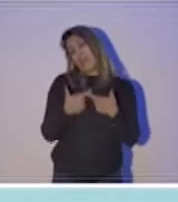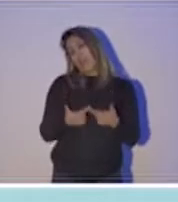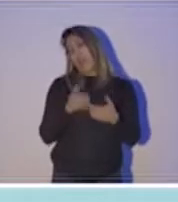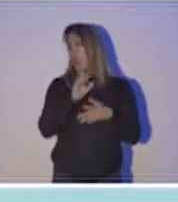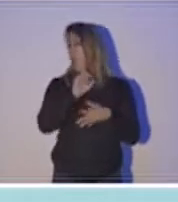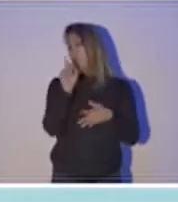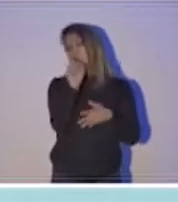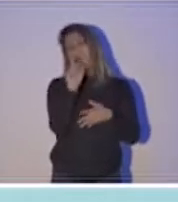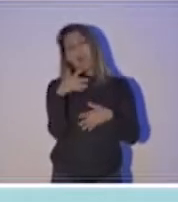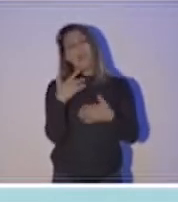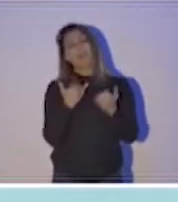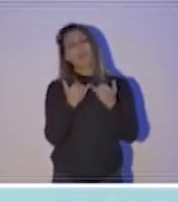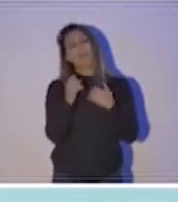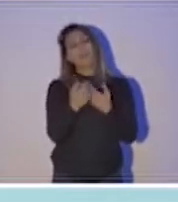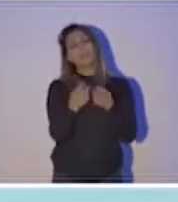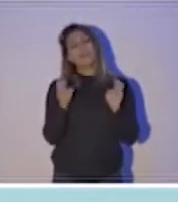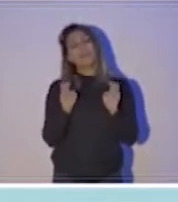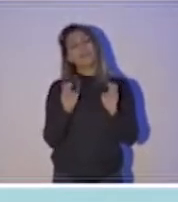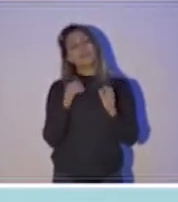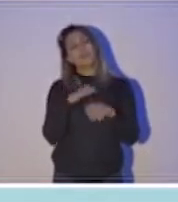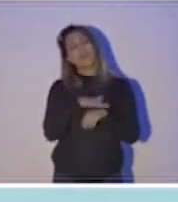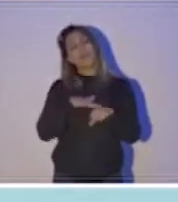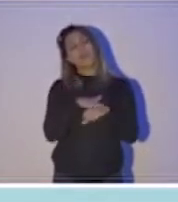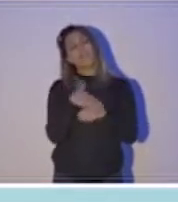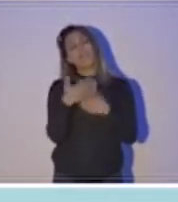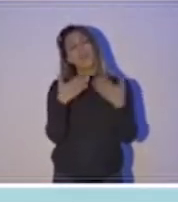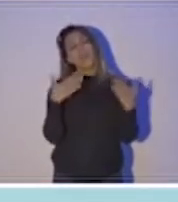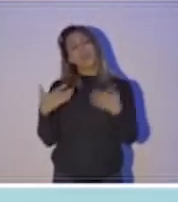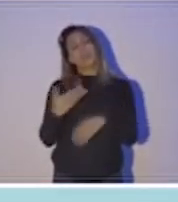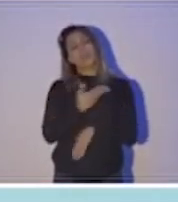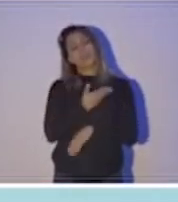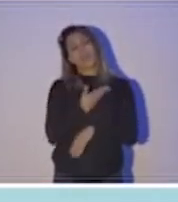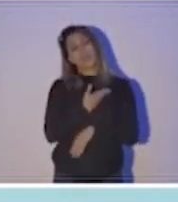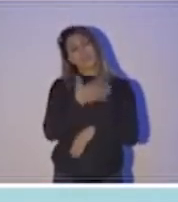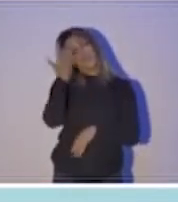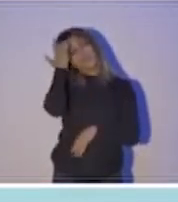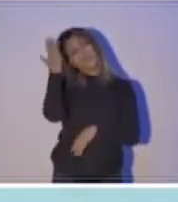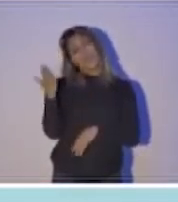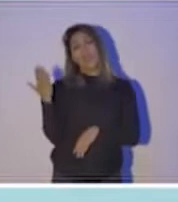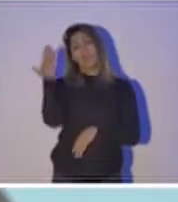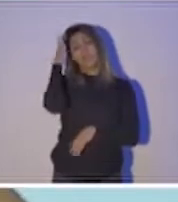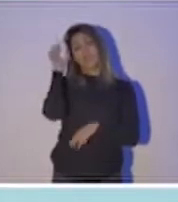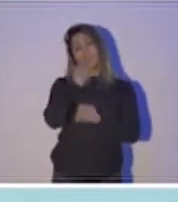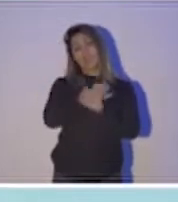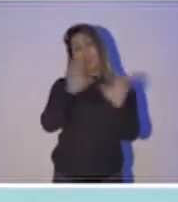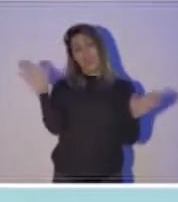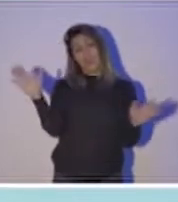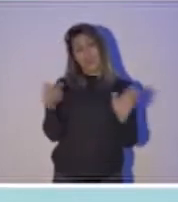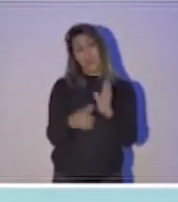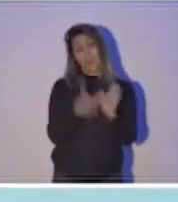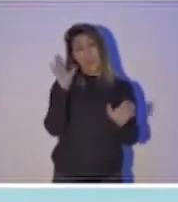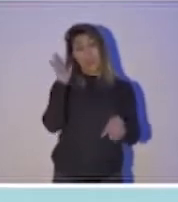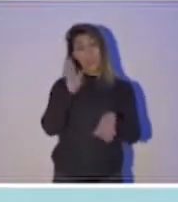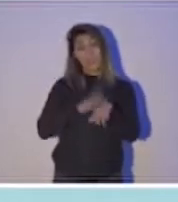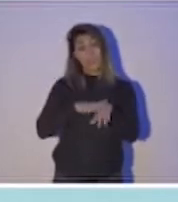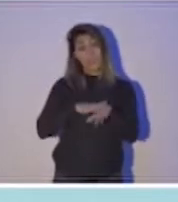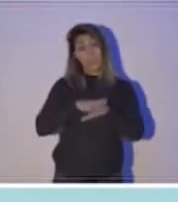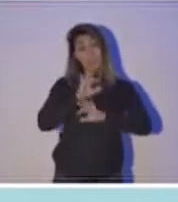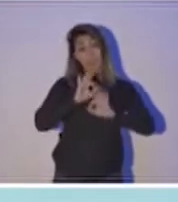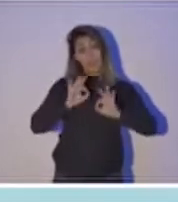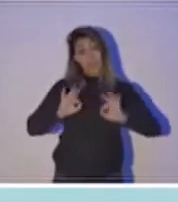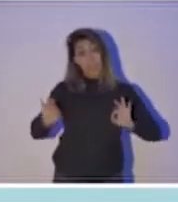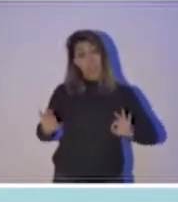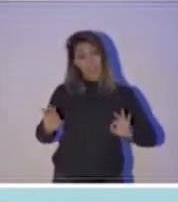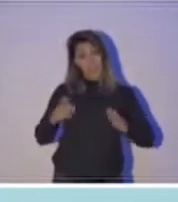isso fica mais fácil. E quando uma aula não é planejada, primeiro que a gente chega na